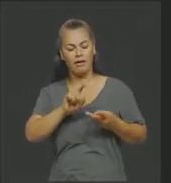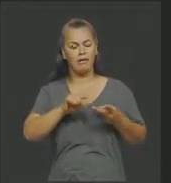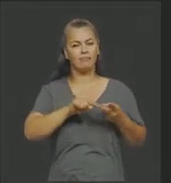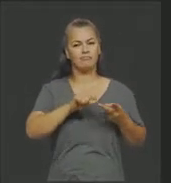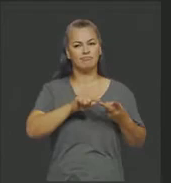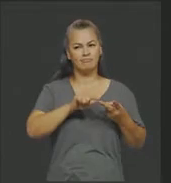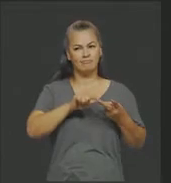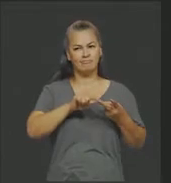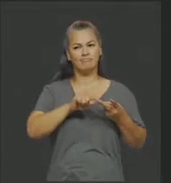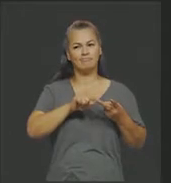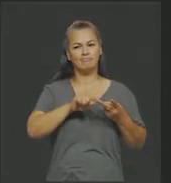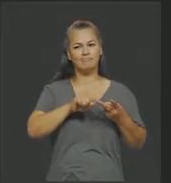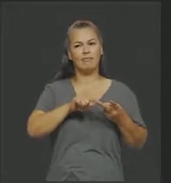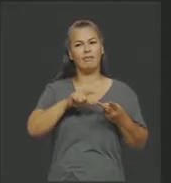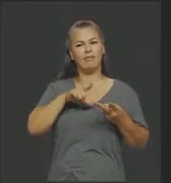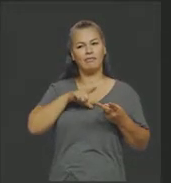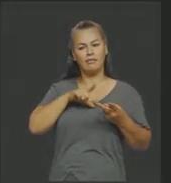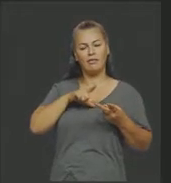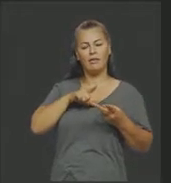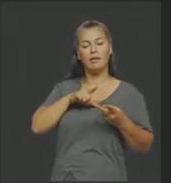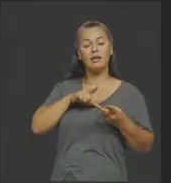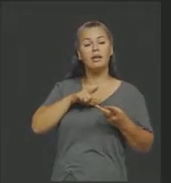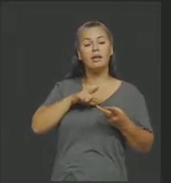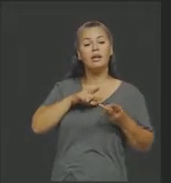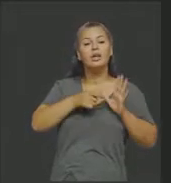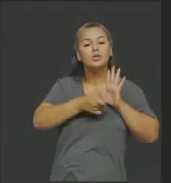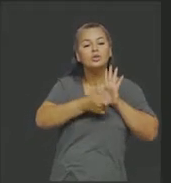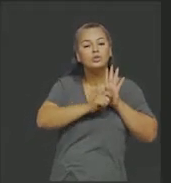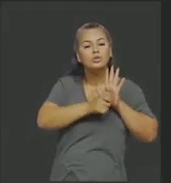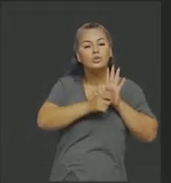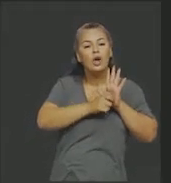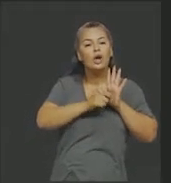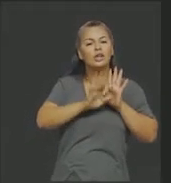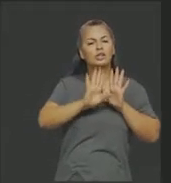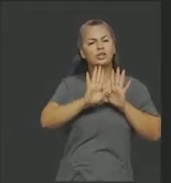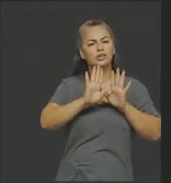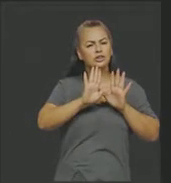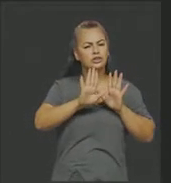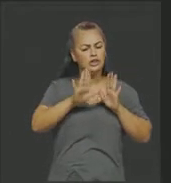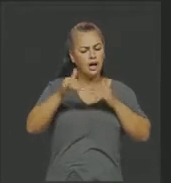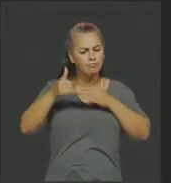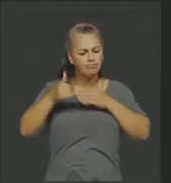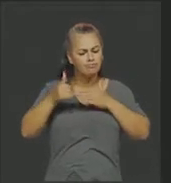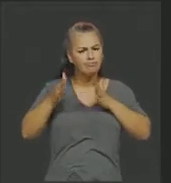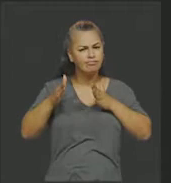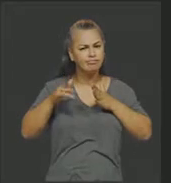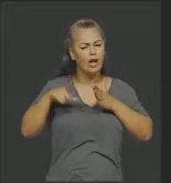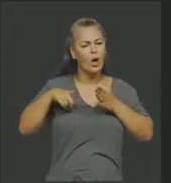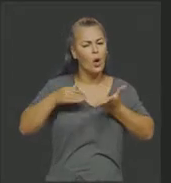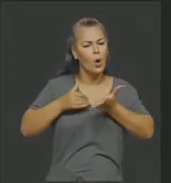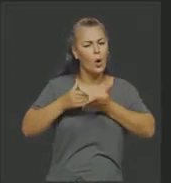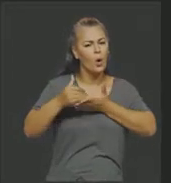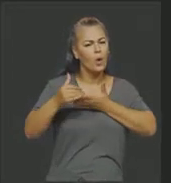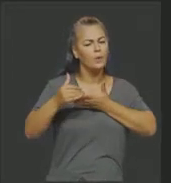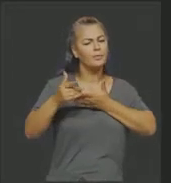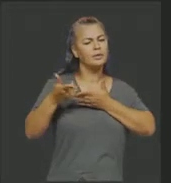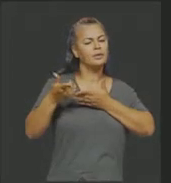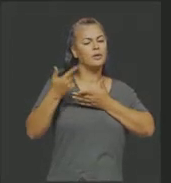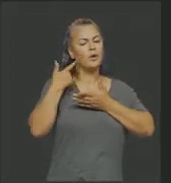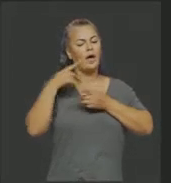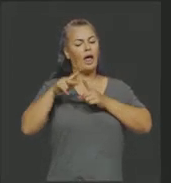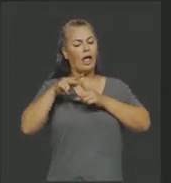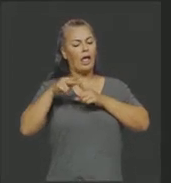cristianismo, já começa aí os primeiros movimentos para poder considerar as drogas como algo ilícito, tá? Principalmente aí